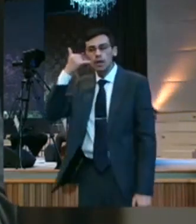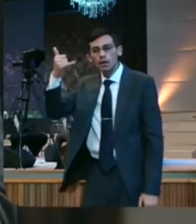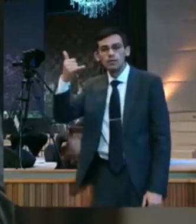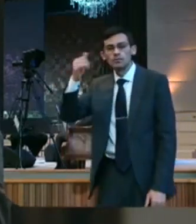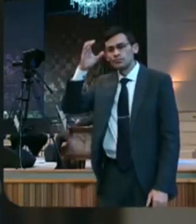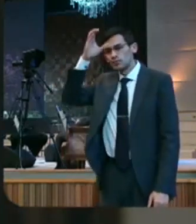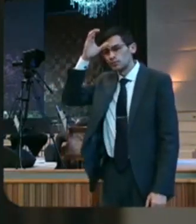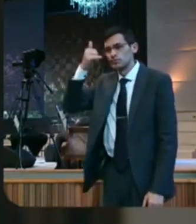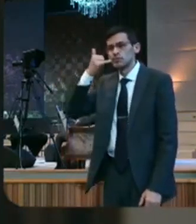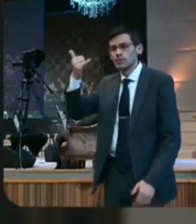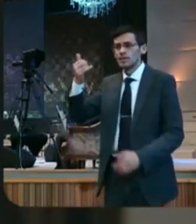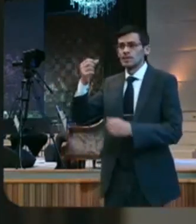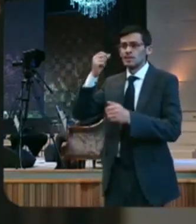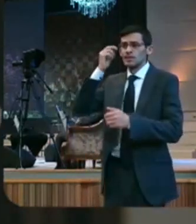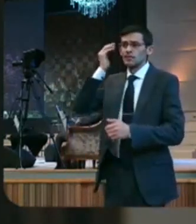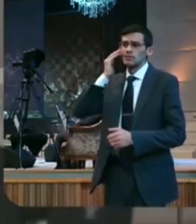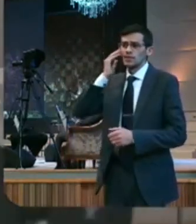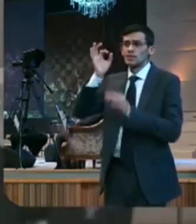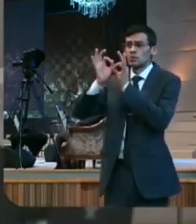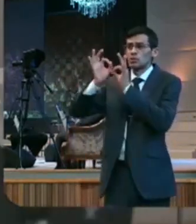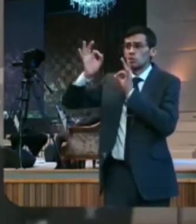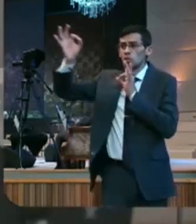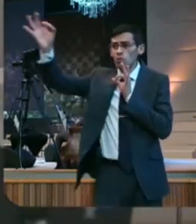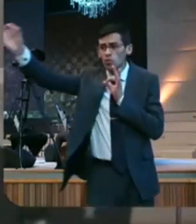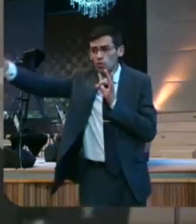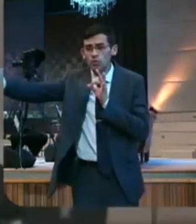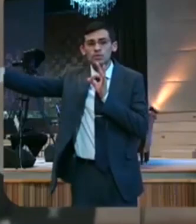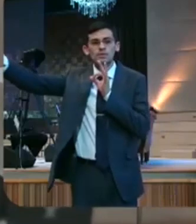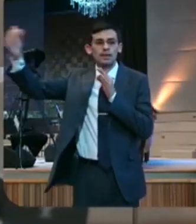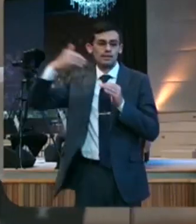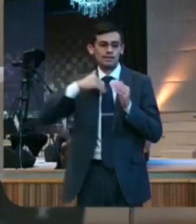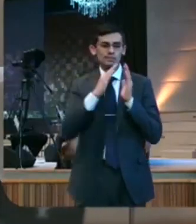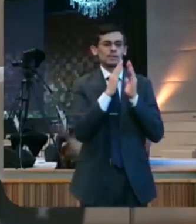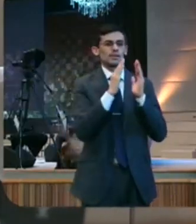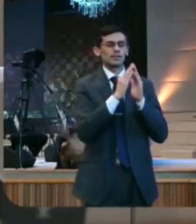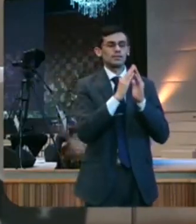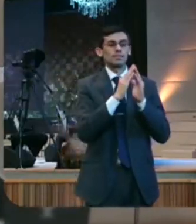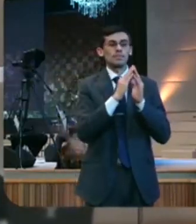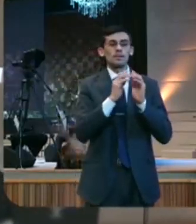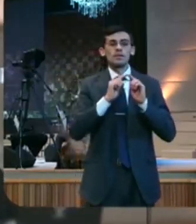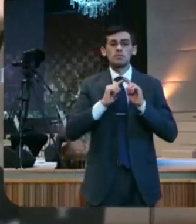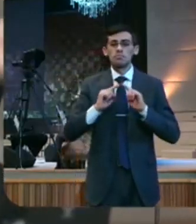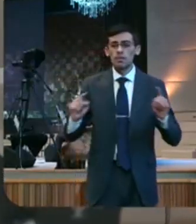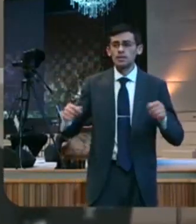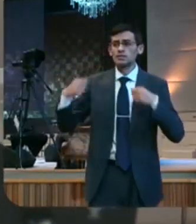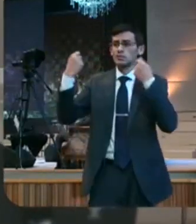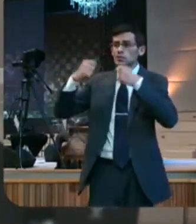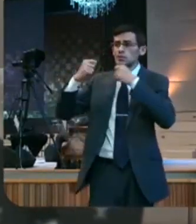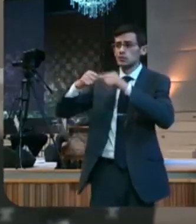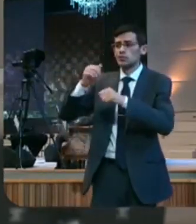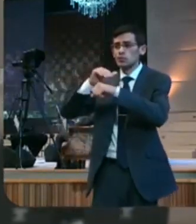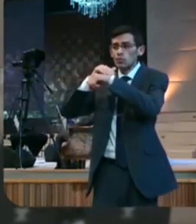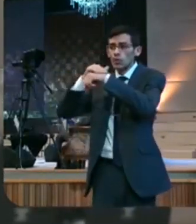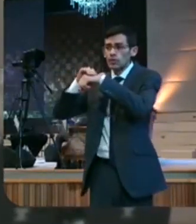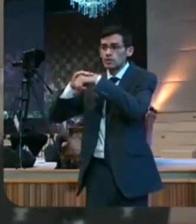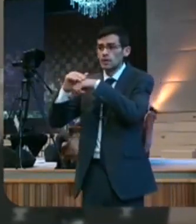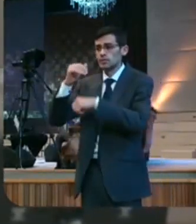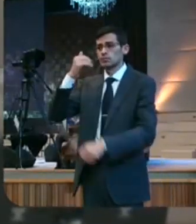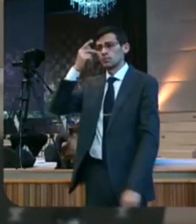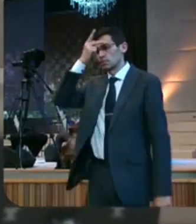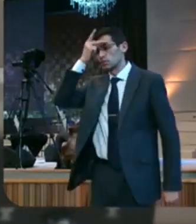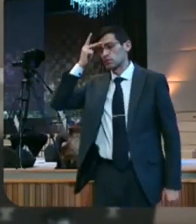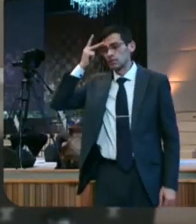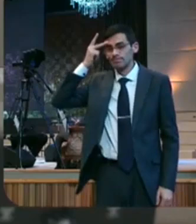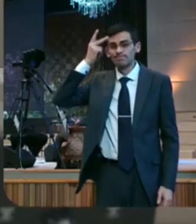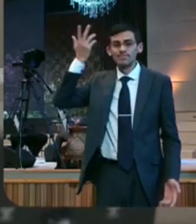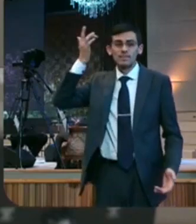acontecendo. Disse: tio, eu sei que o senhor está a 360 quilômetros de distância, mas eu precisava falar com alguém.